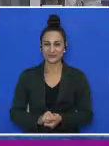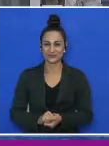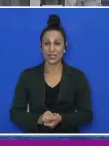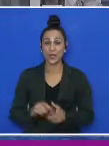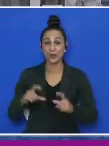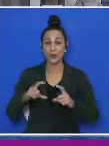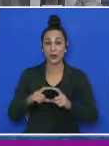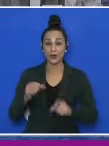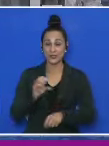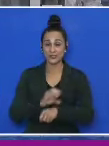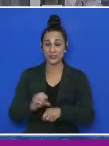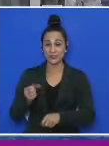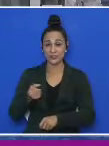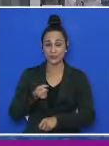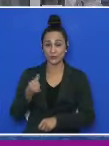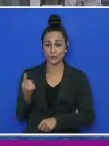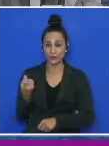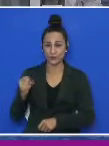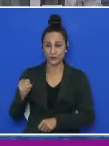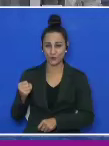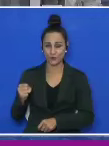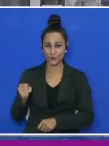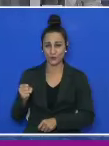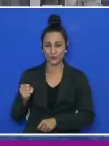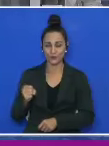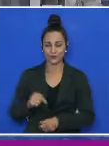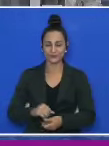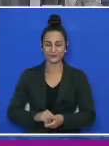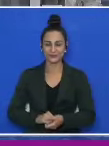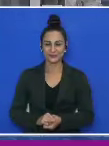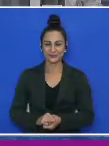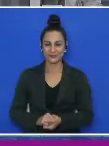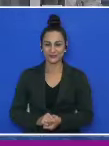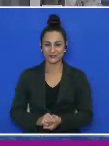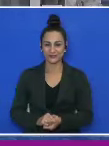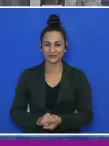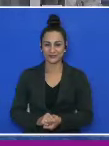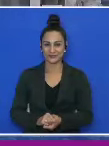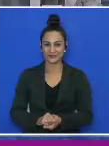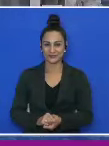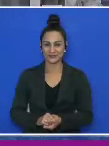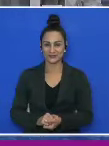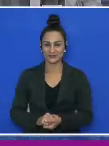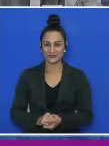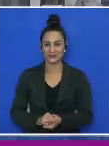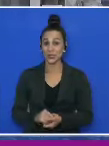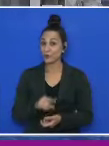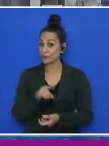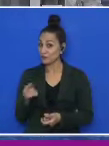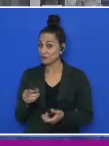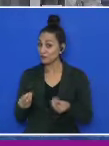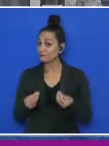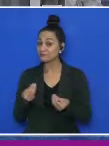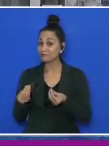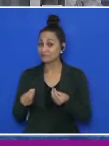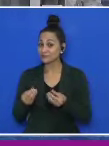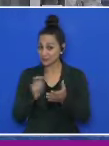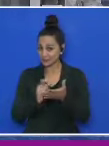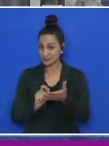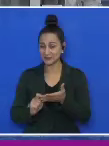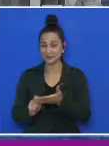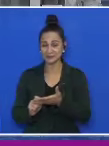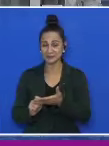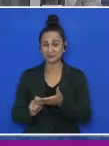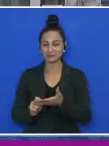Bola cinza, número 18. Cinza, 18. Como é que você tá indo, hein? Tá